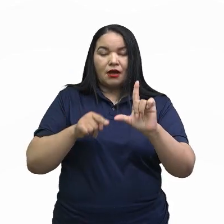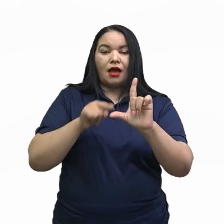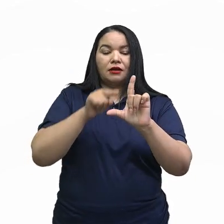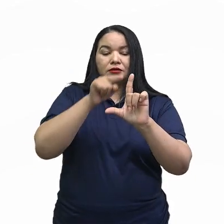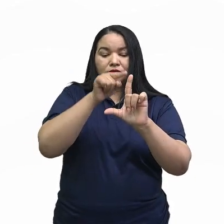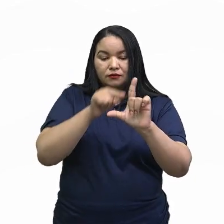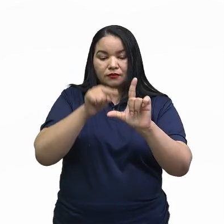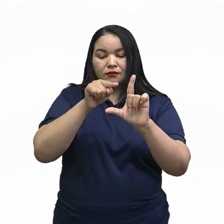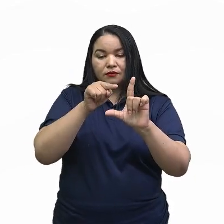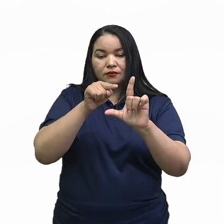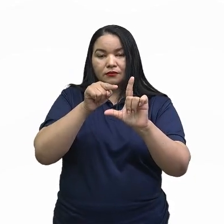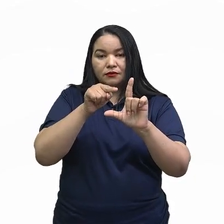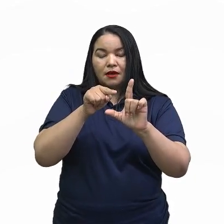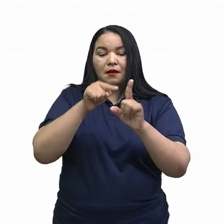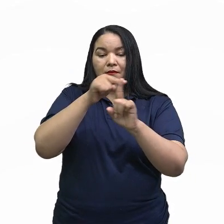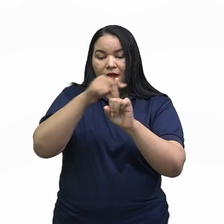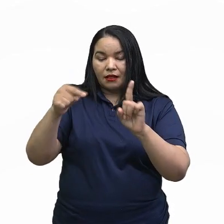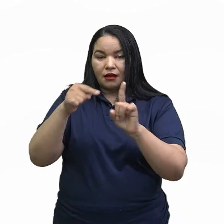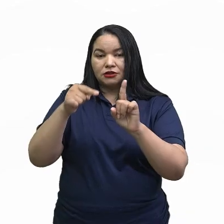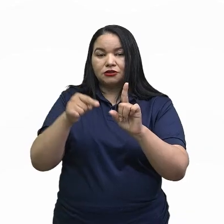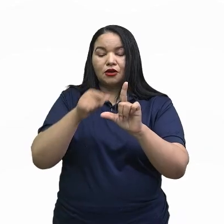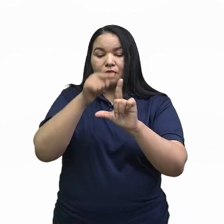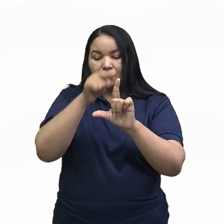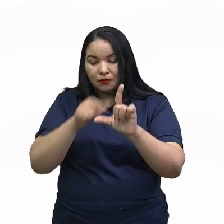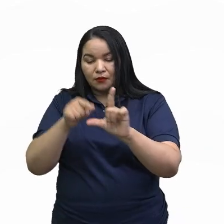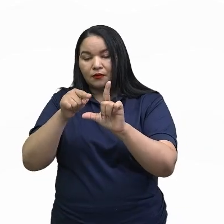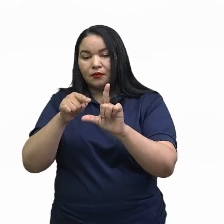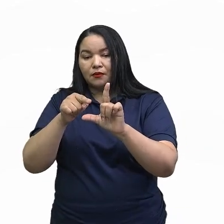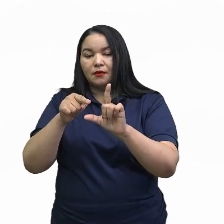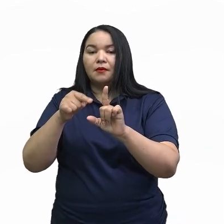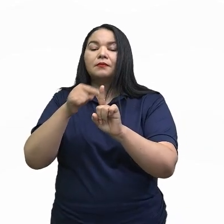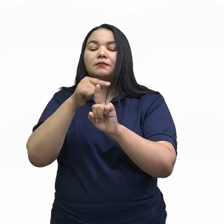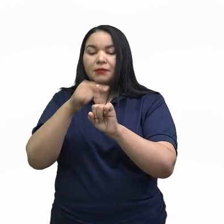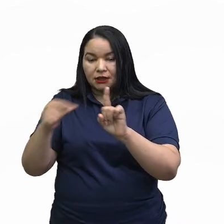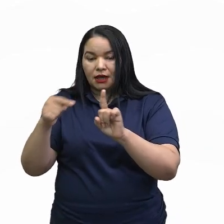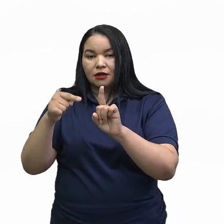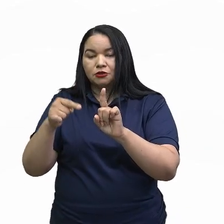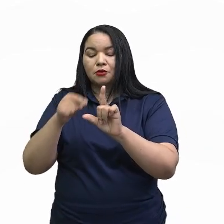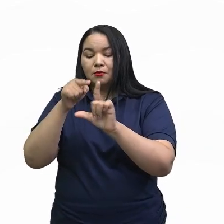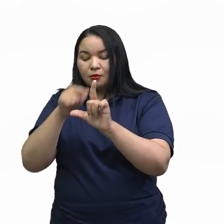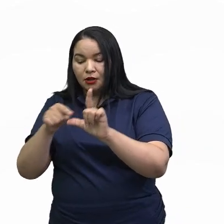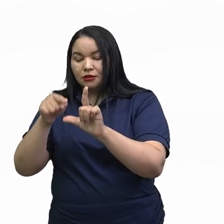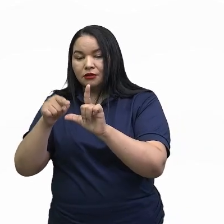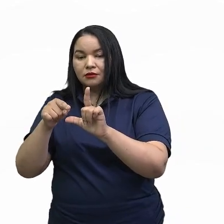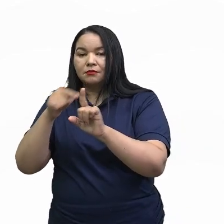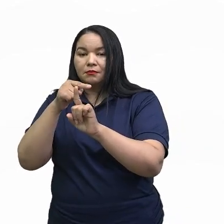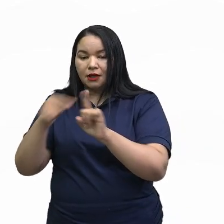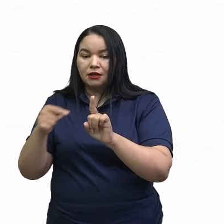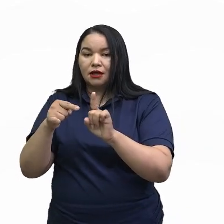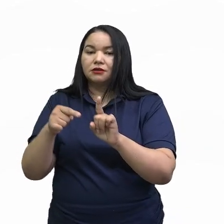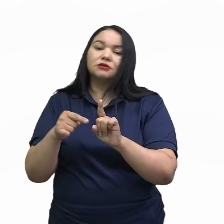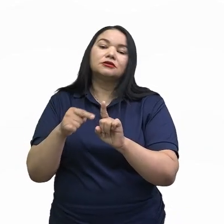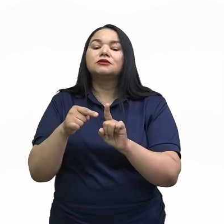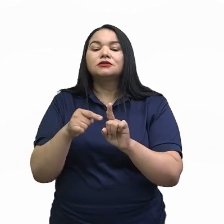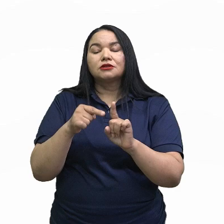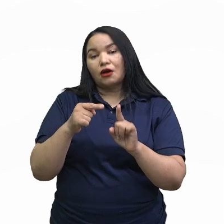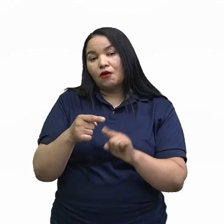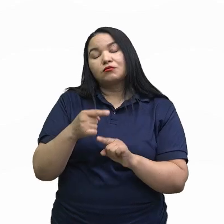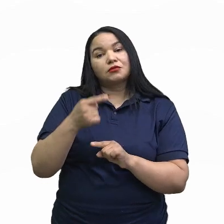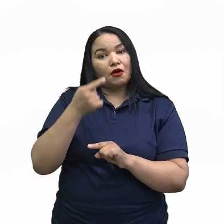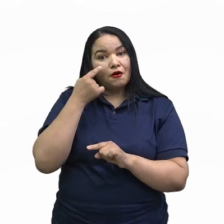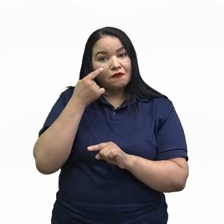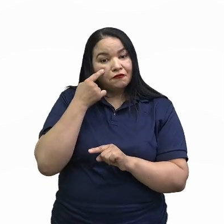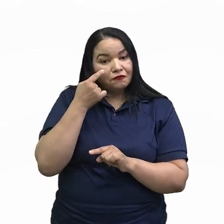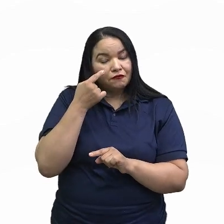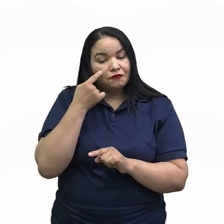meia-vida, a gente tem mais a metade. Então, se a gente passasse mais um período de meia-vida, a gente teria a metade da metade do sanduíche, né? Que é o que a gente vai